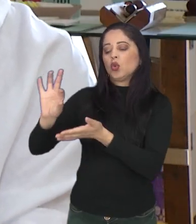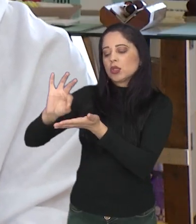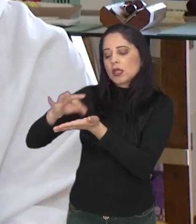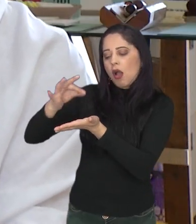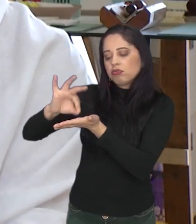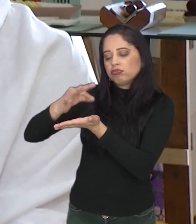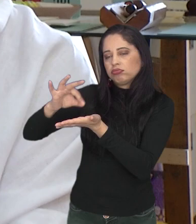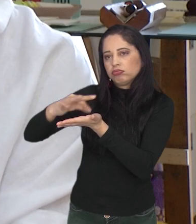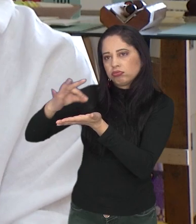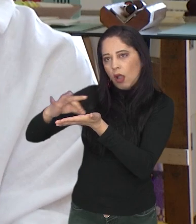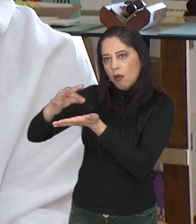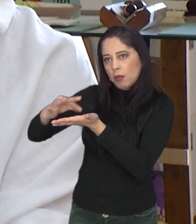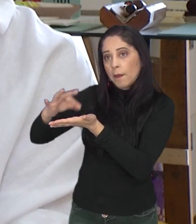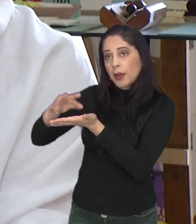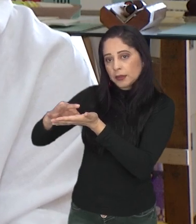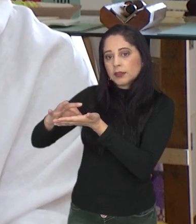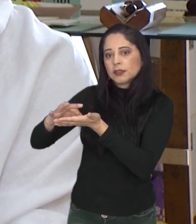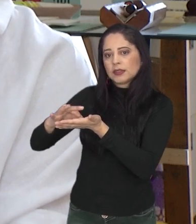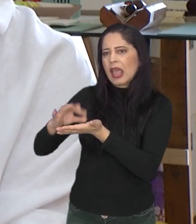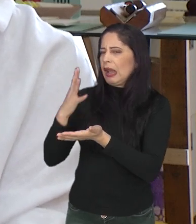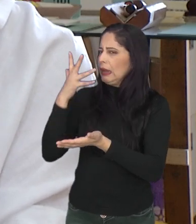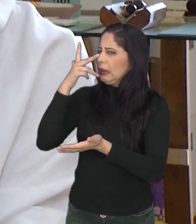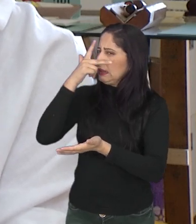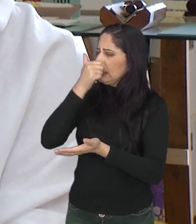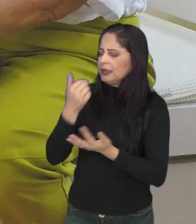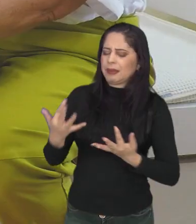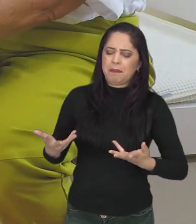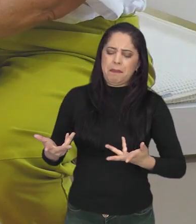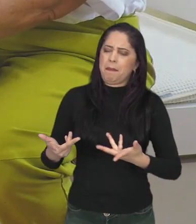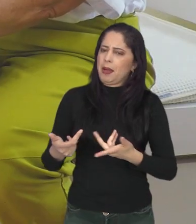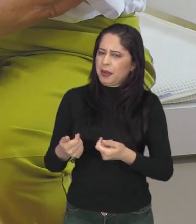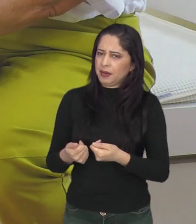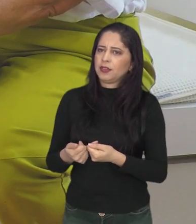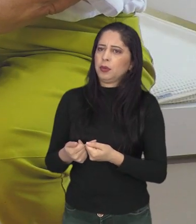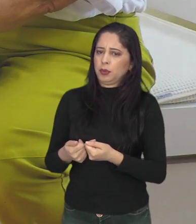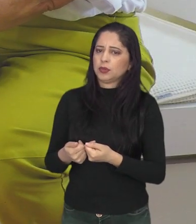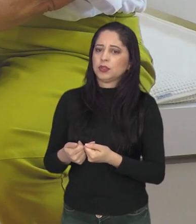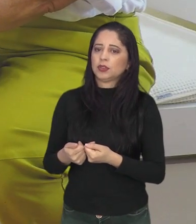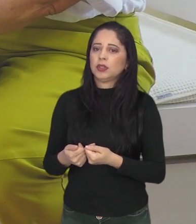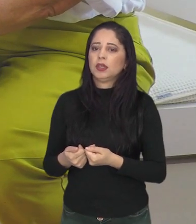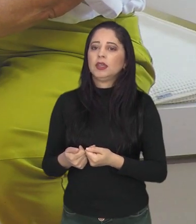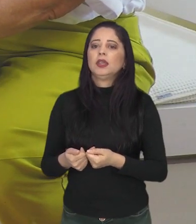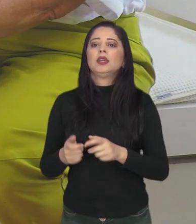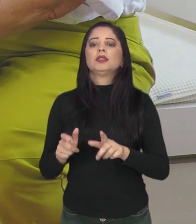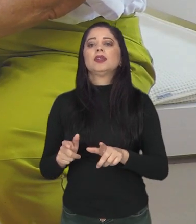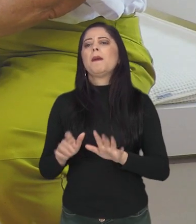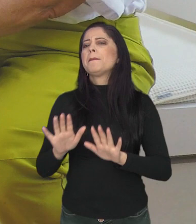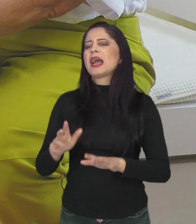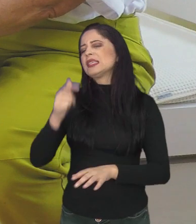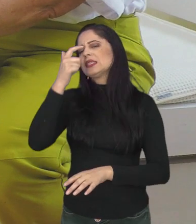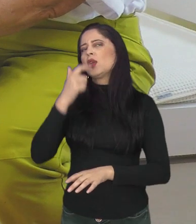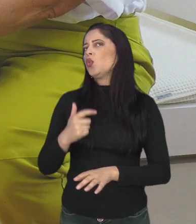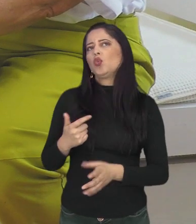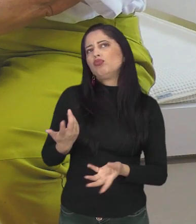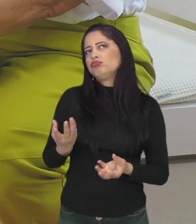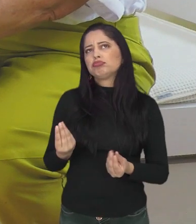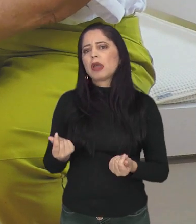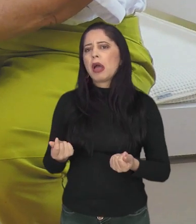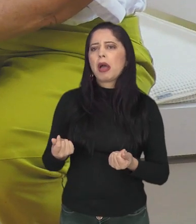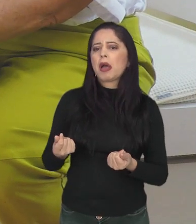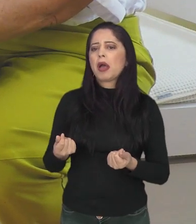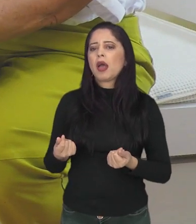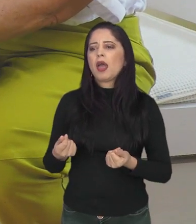na encadernação né muitas referências lindas maravilhosas no mundo todo né e assim mas eu fui